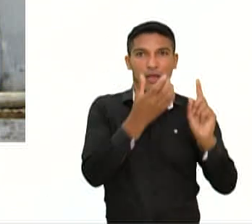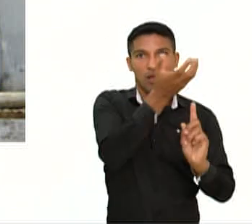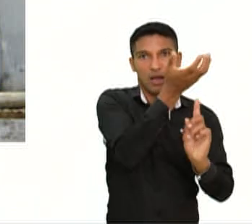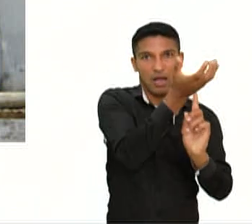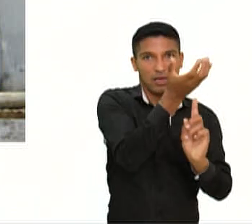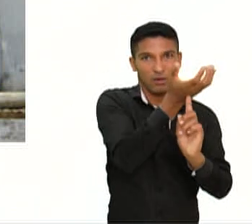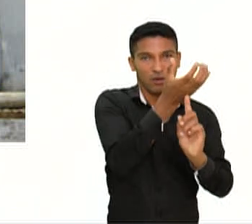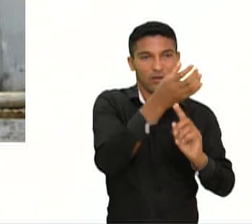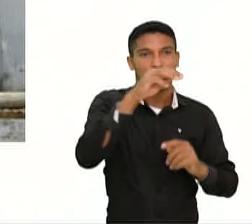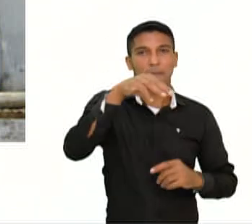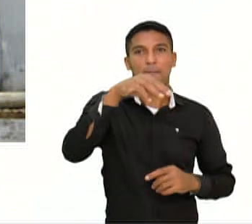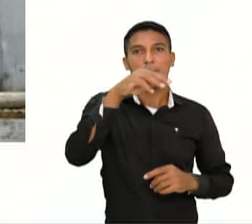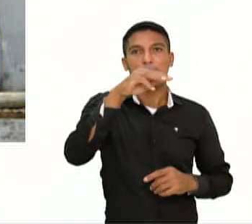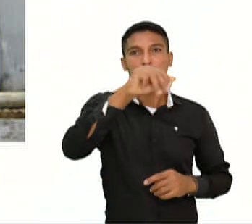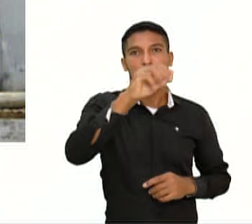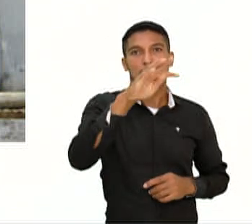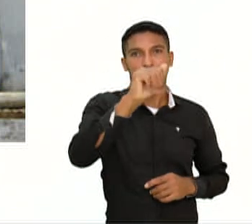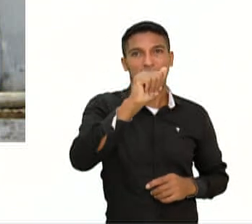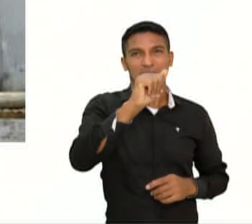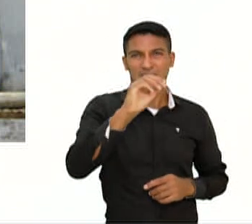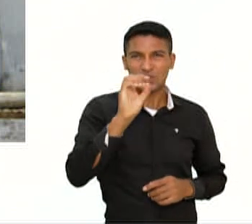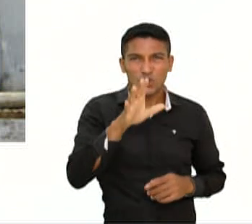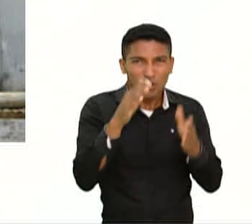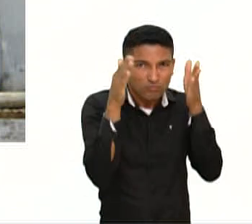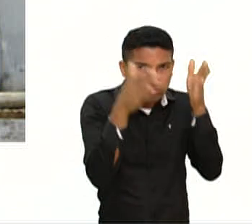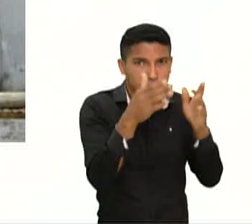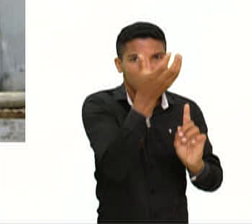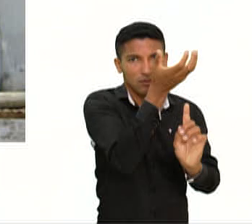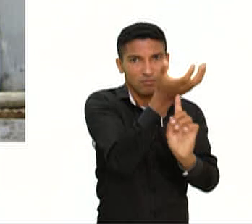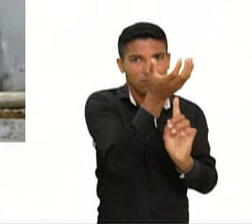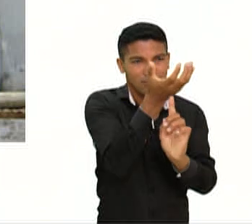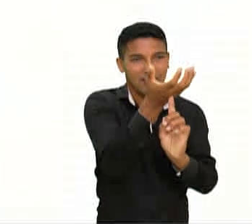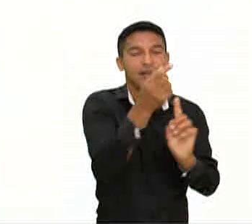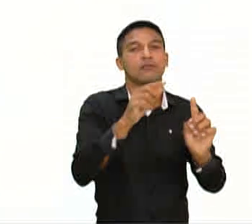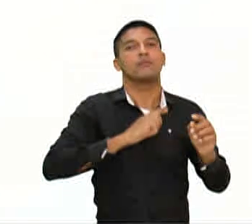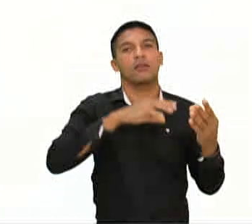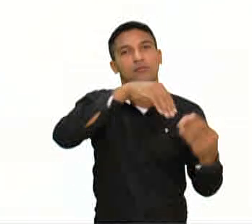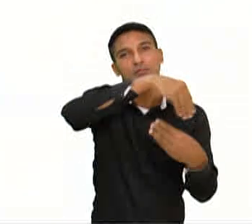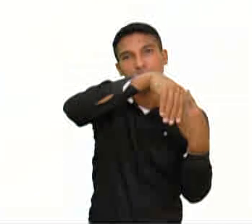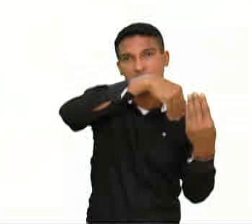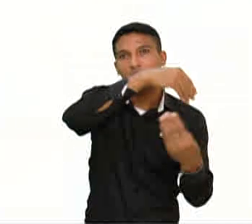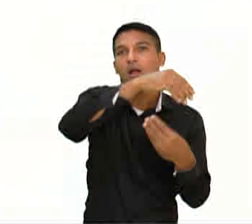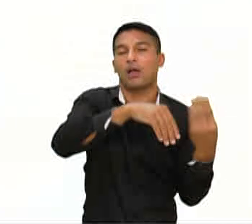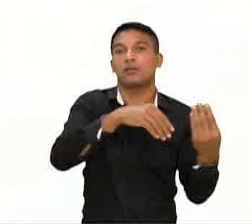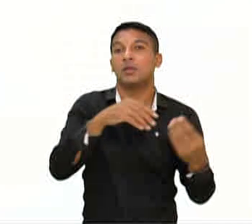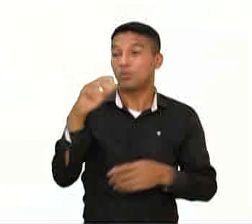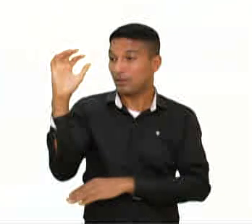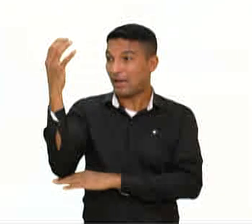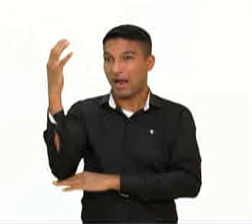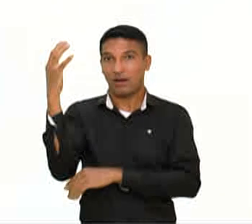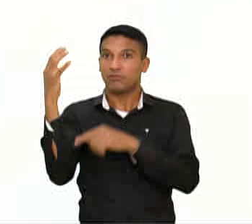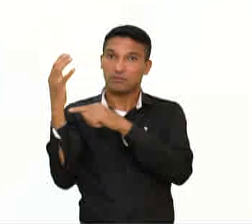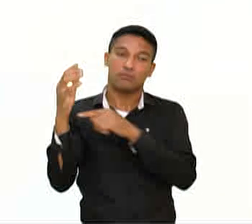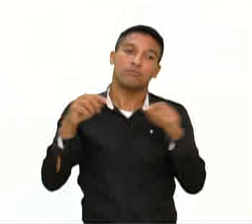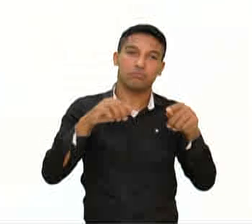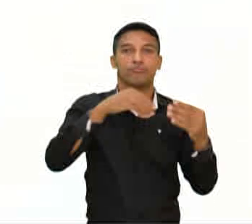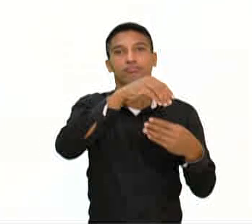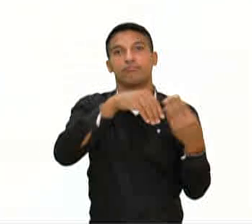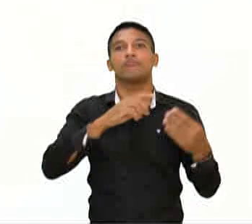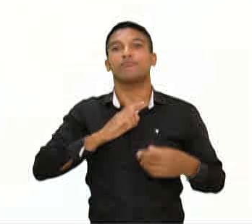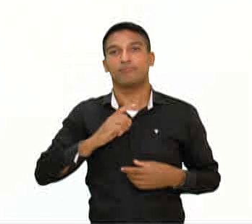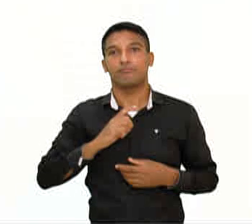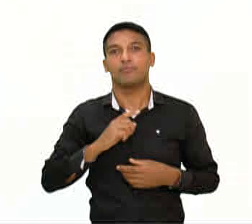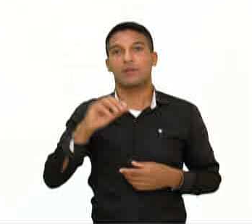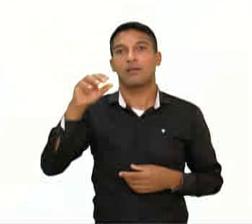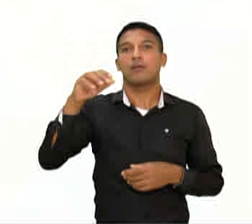só araucárias, existem outras espécies vegetais e uma delas a erva mate, tão conhecida. Para fechar esse bloquinho, agora